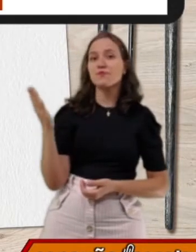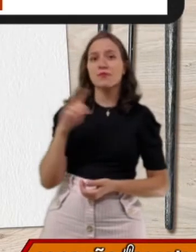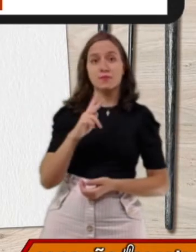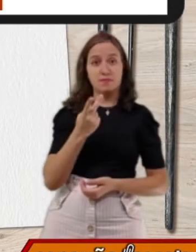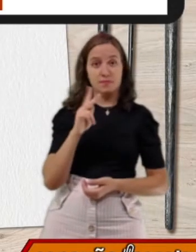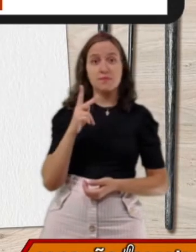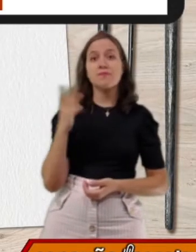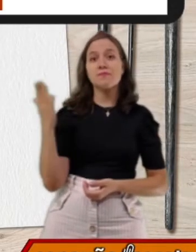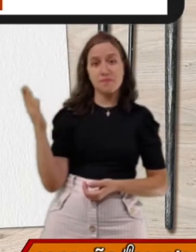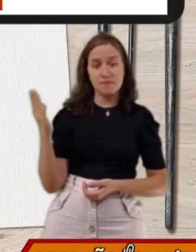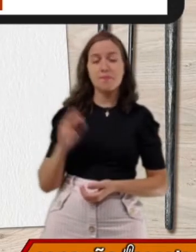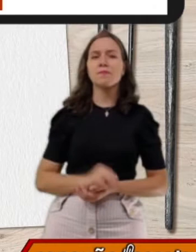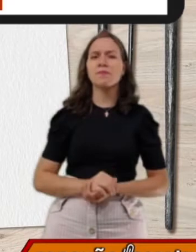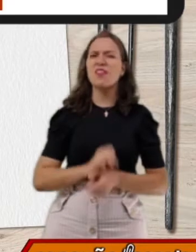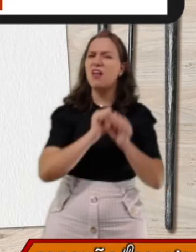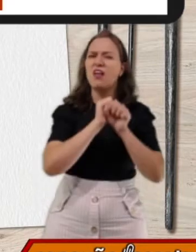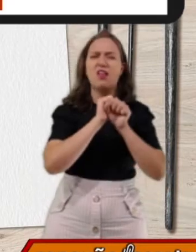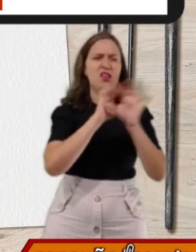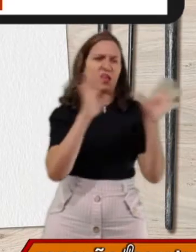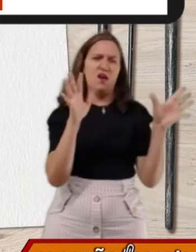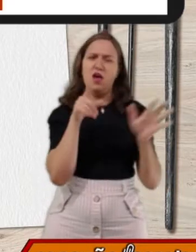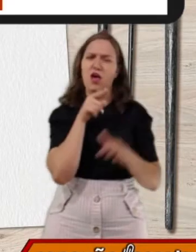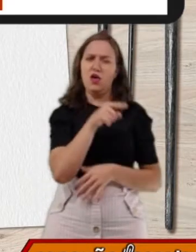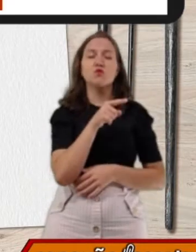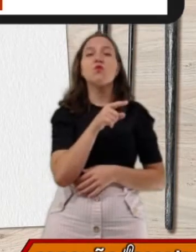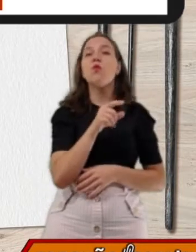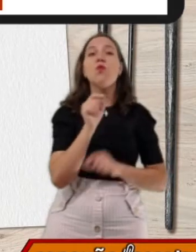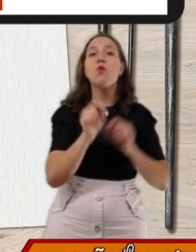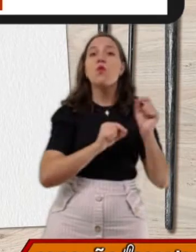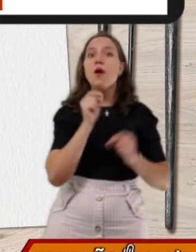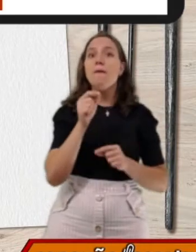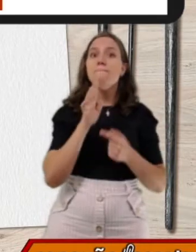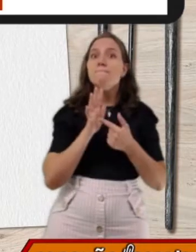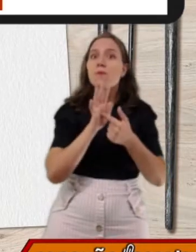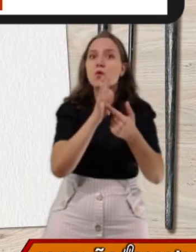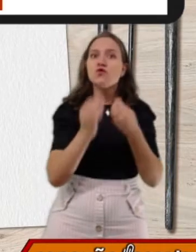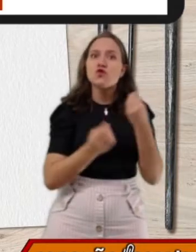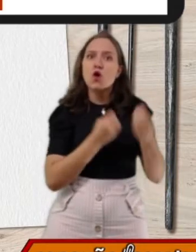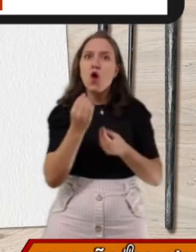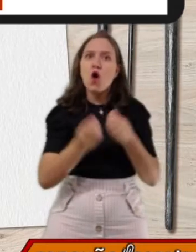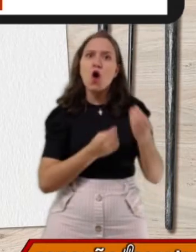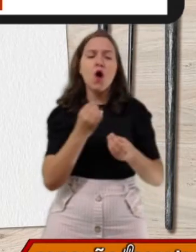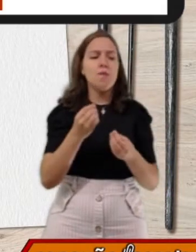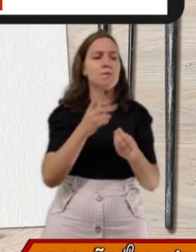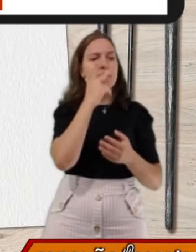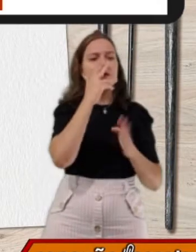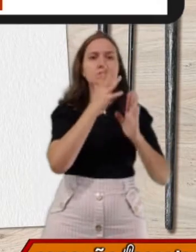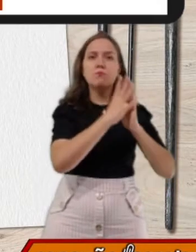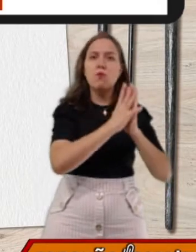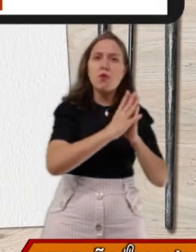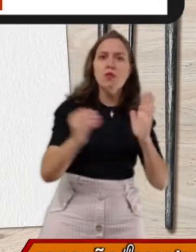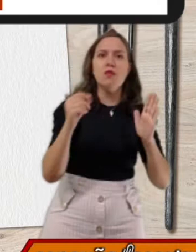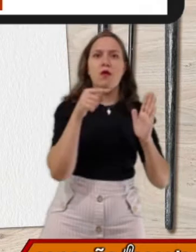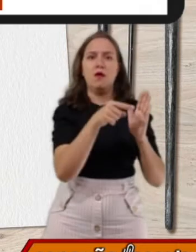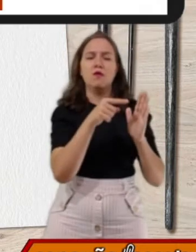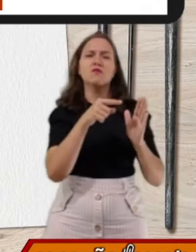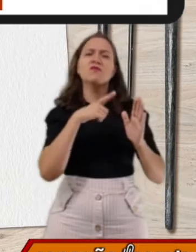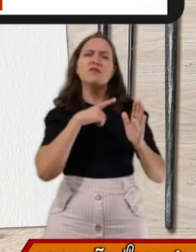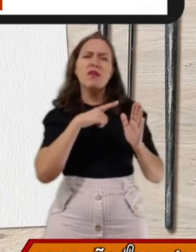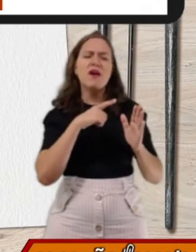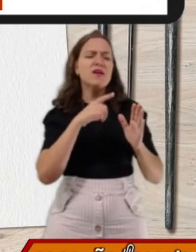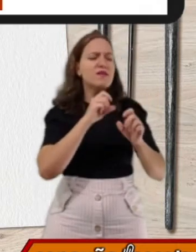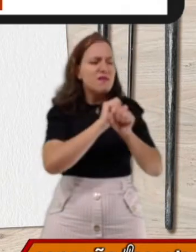eles são bem claros e eles são ótimos para a gente fazer isso bolsos tá eles são bem leves e bem suaves